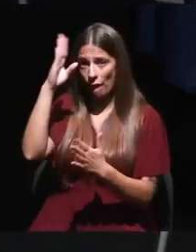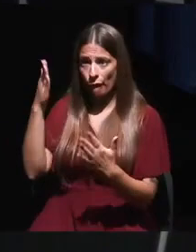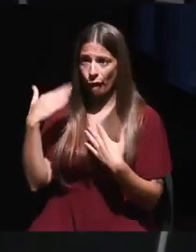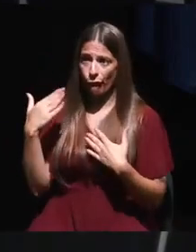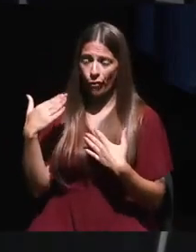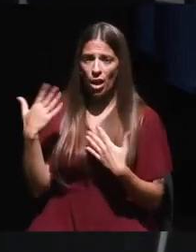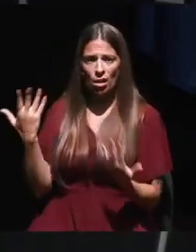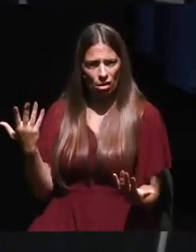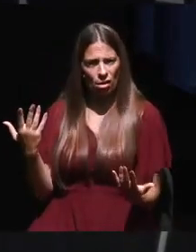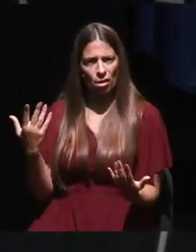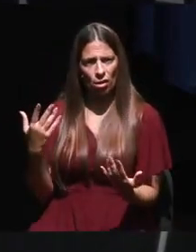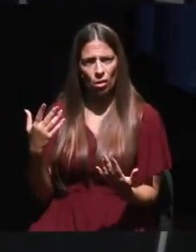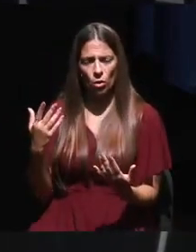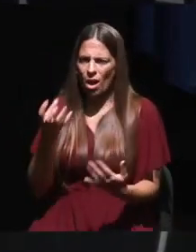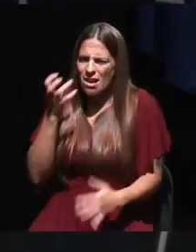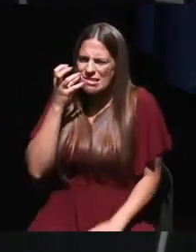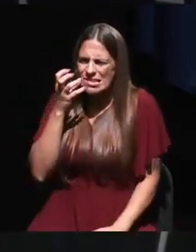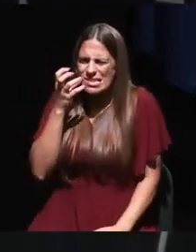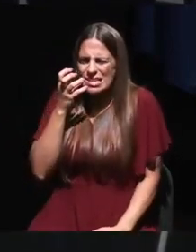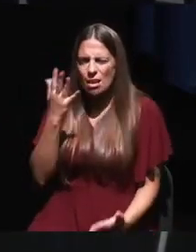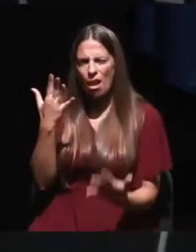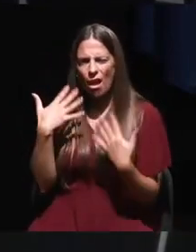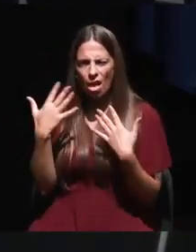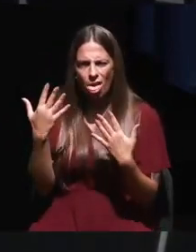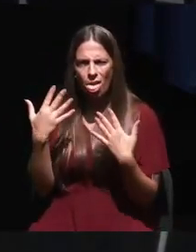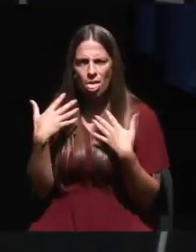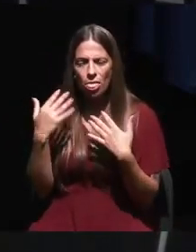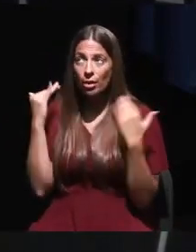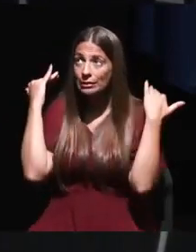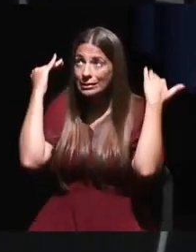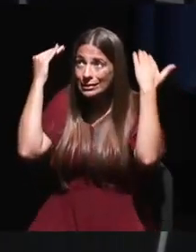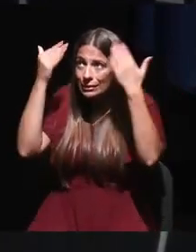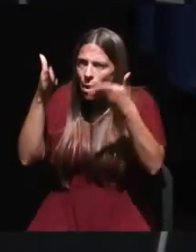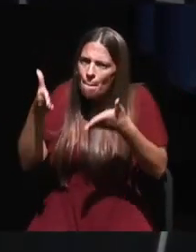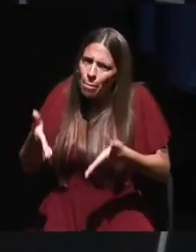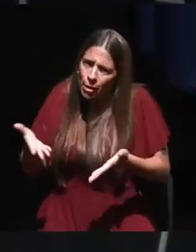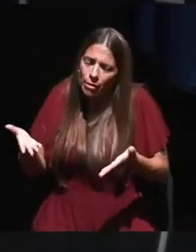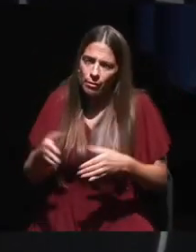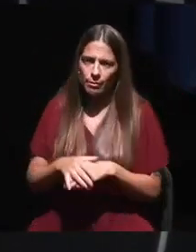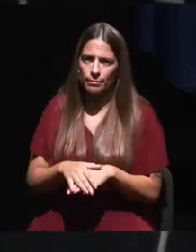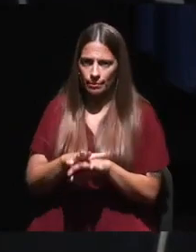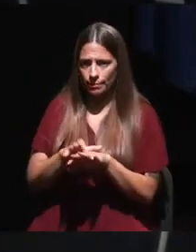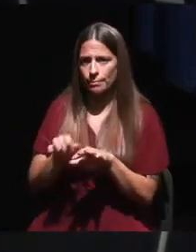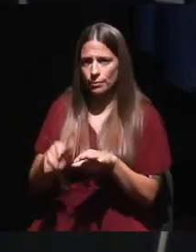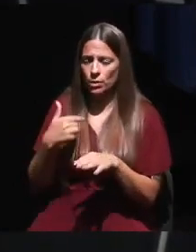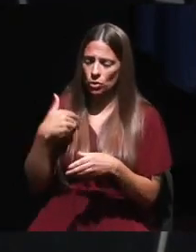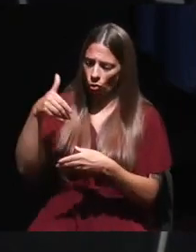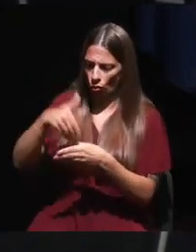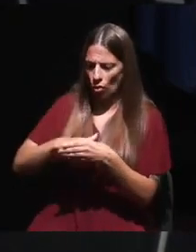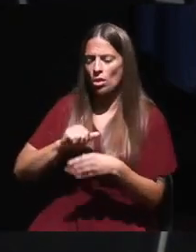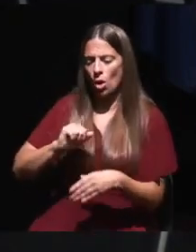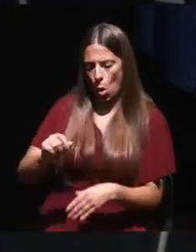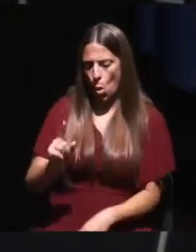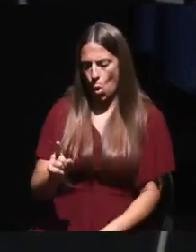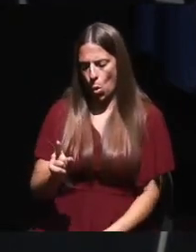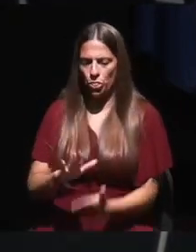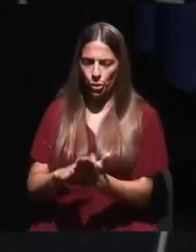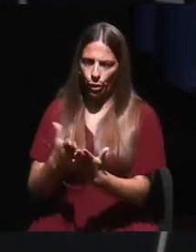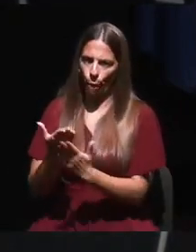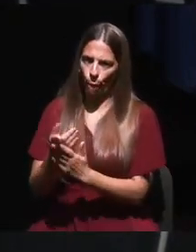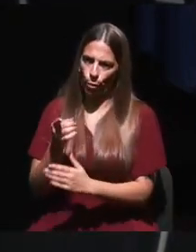verão, em dias de ondas de calor, onde os locais com sombra são muito necessários. E por isso votaremos contra